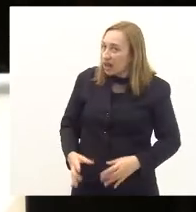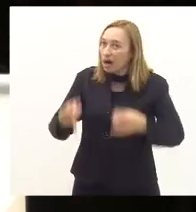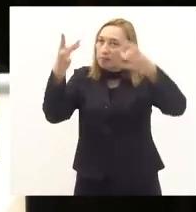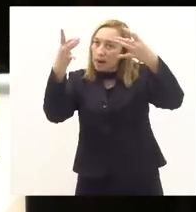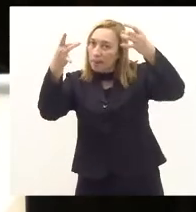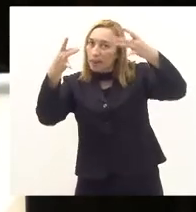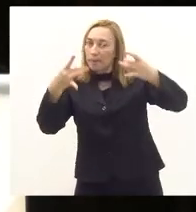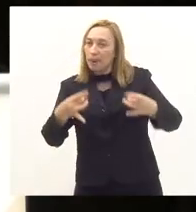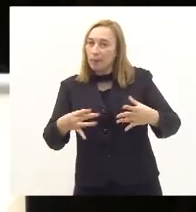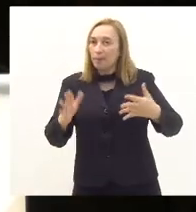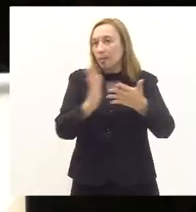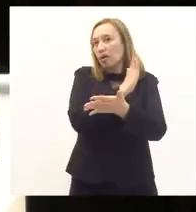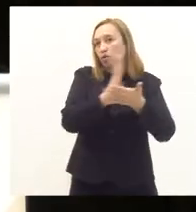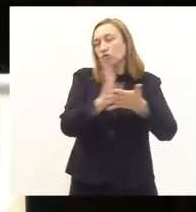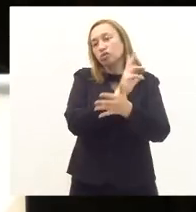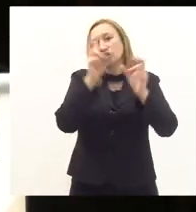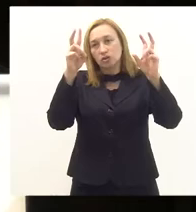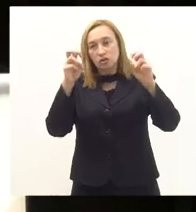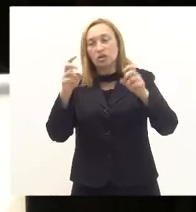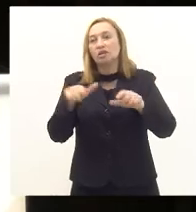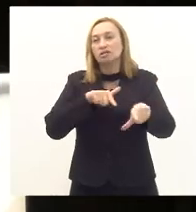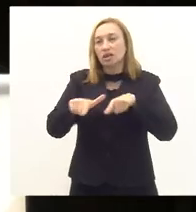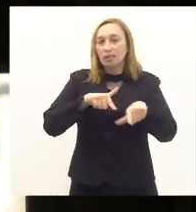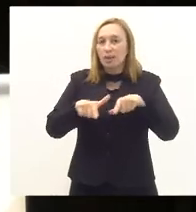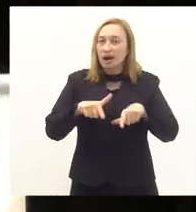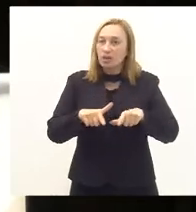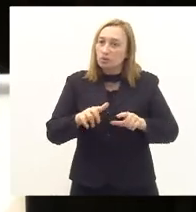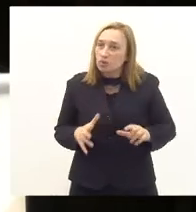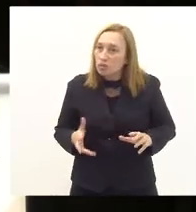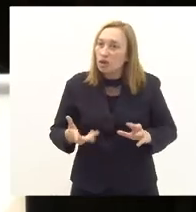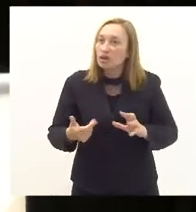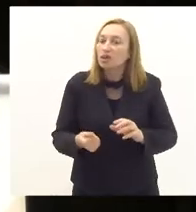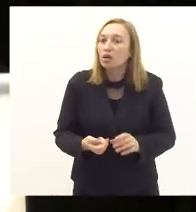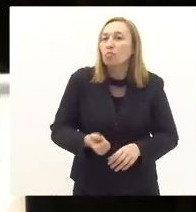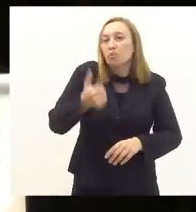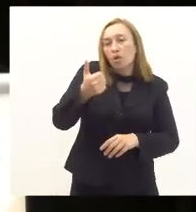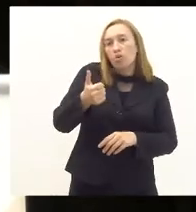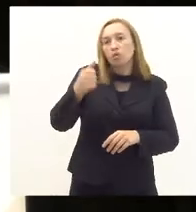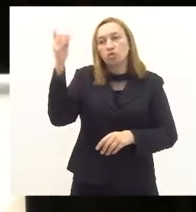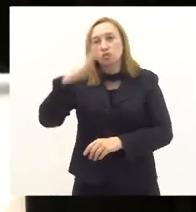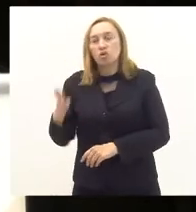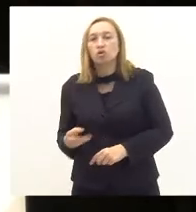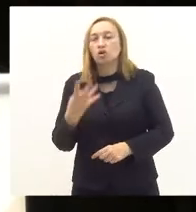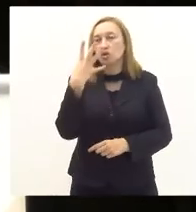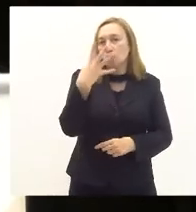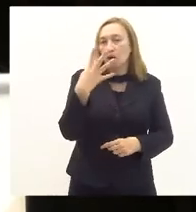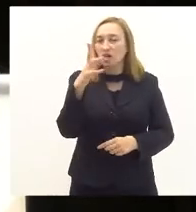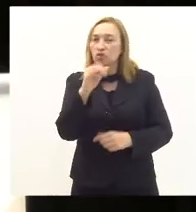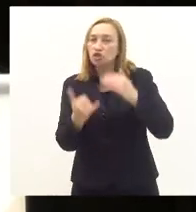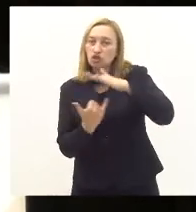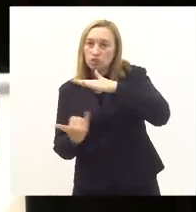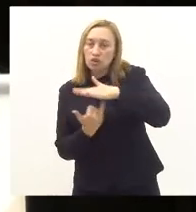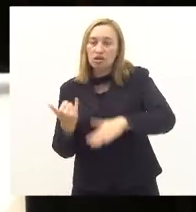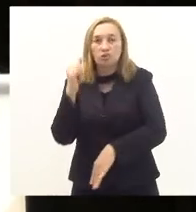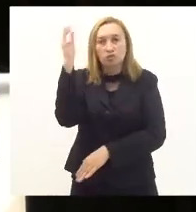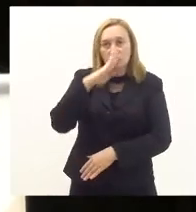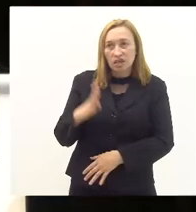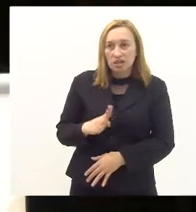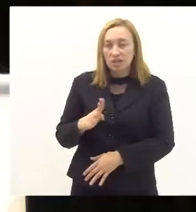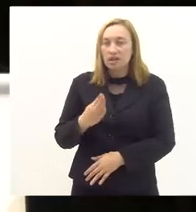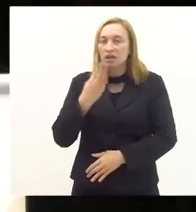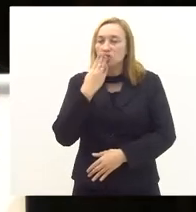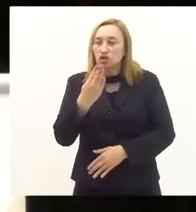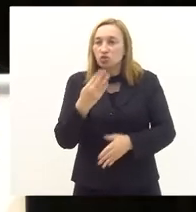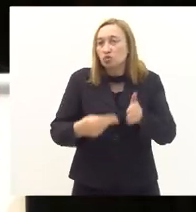questões. Eu sei que a gente faz um trabalho com muita decência, eu sei que são poucos no Brasil, apenas 4 instituições no Brasil fazem esse tipo